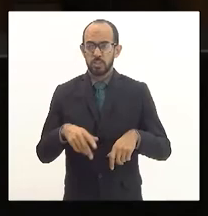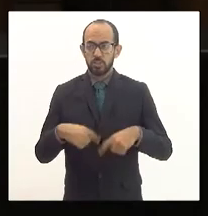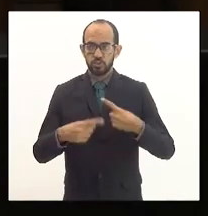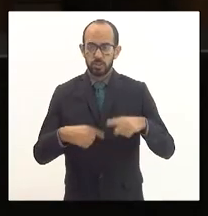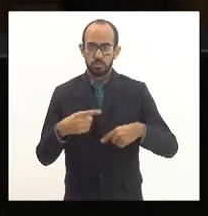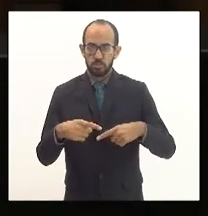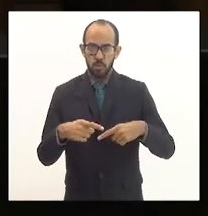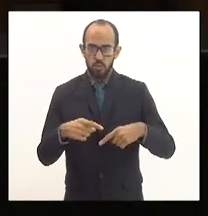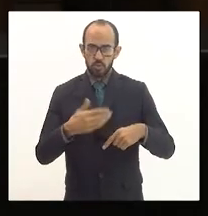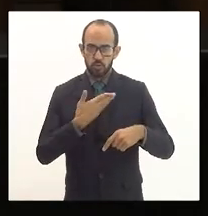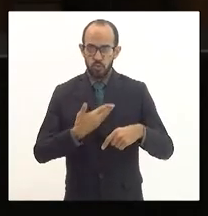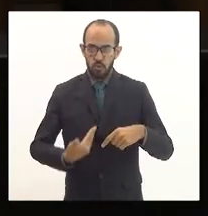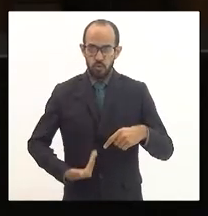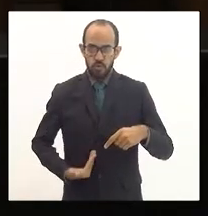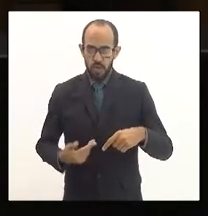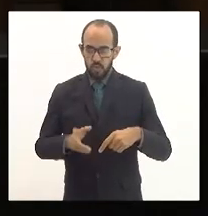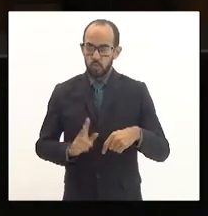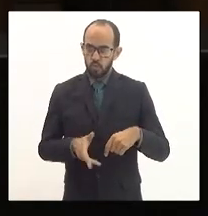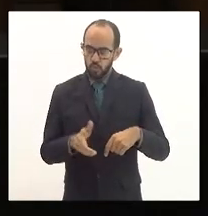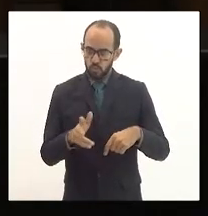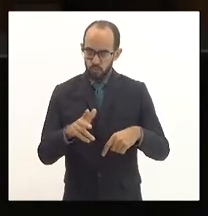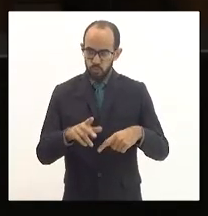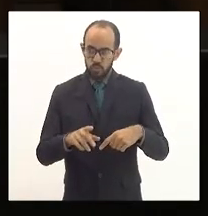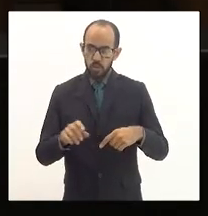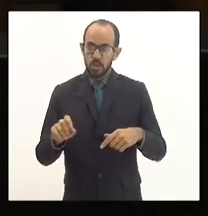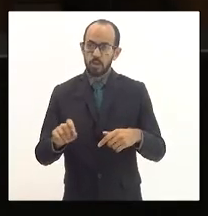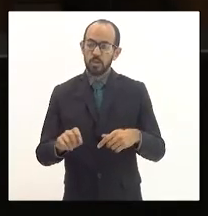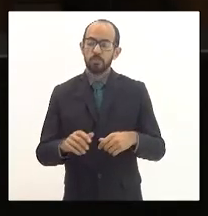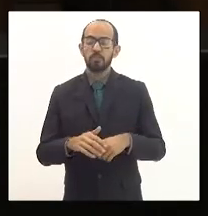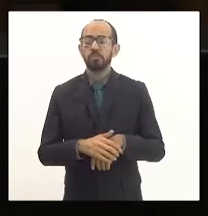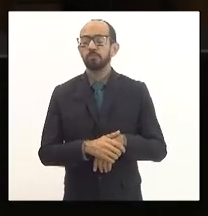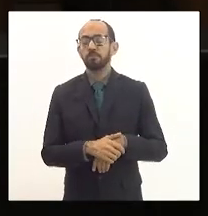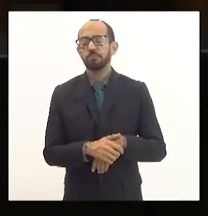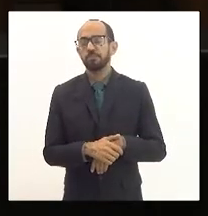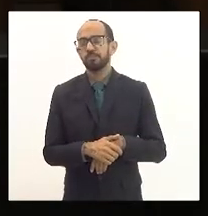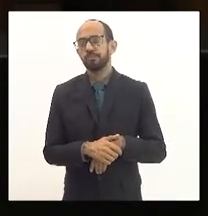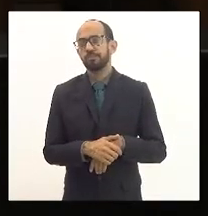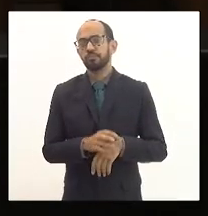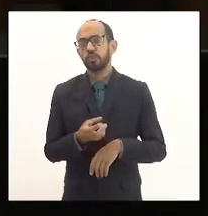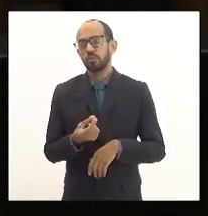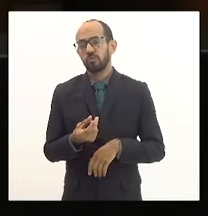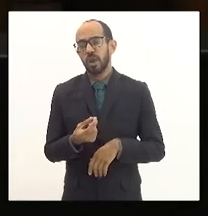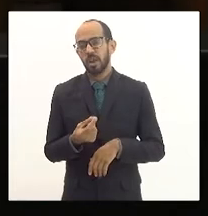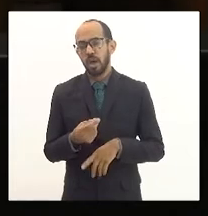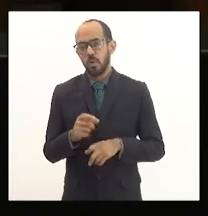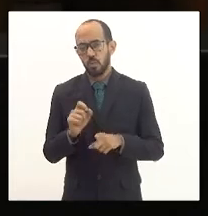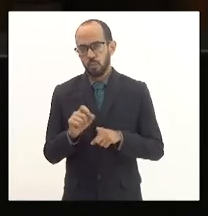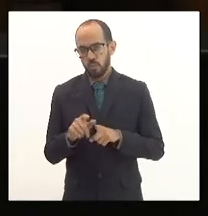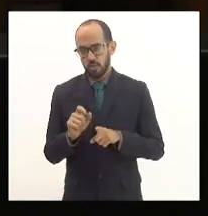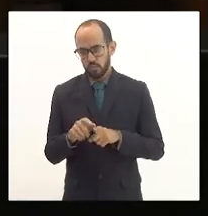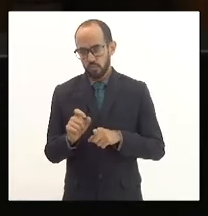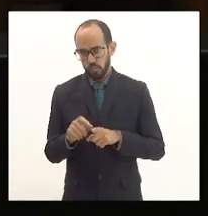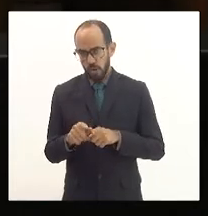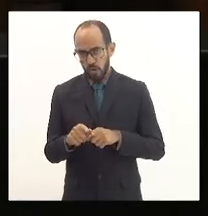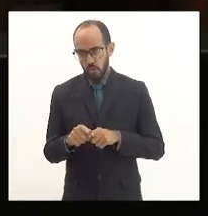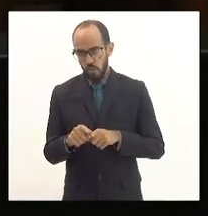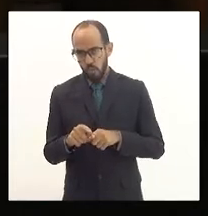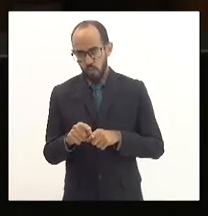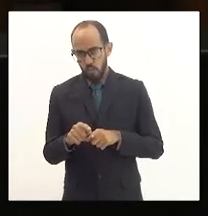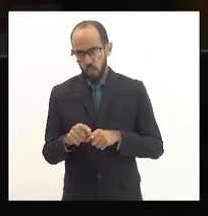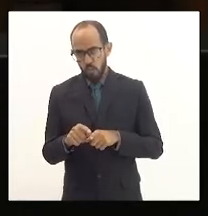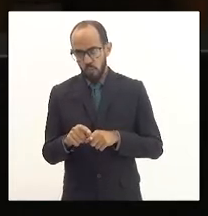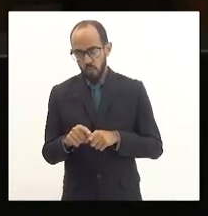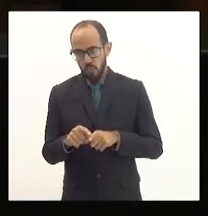do governo que está assinando Esse contrato e o valor mensal desse